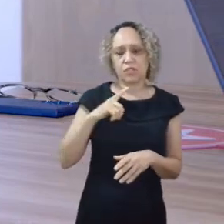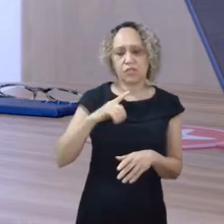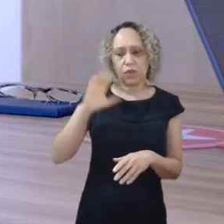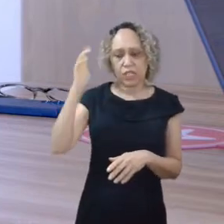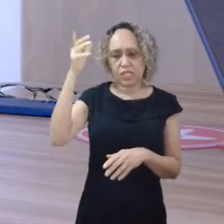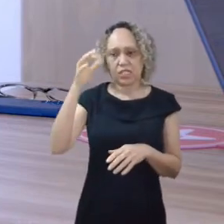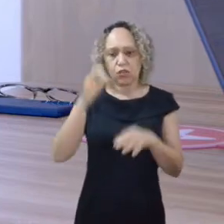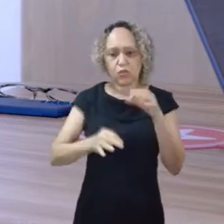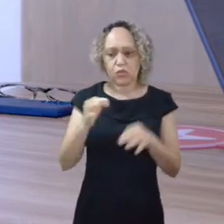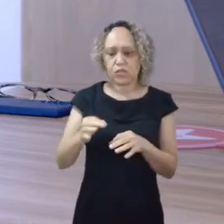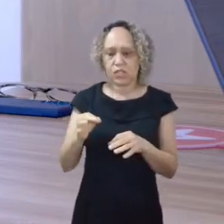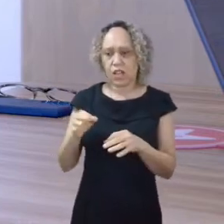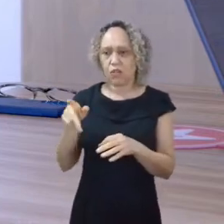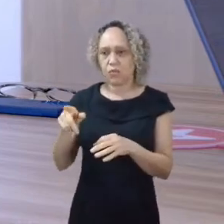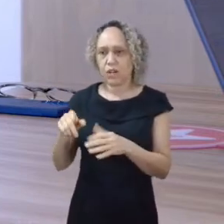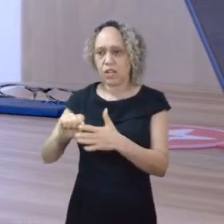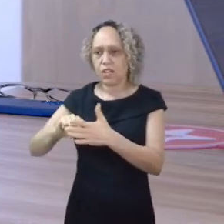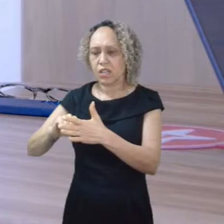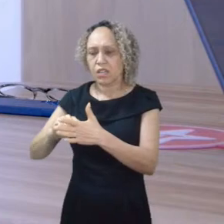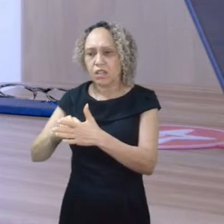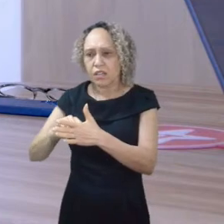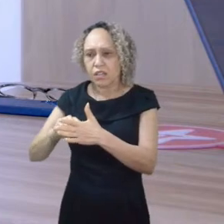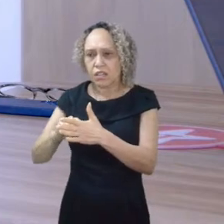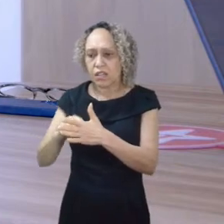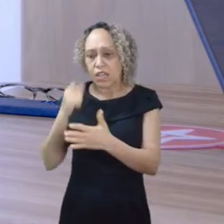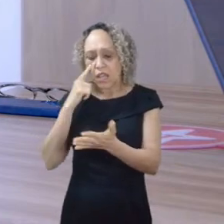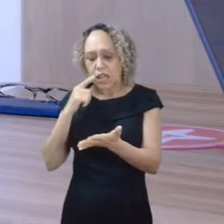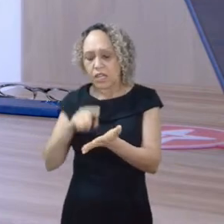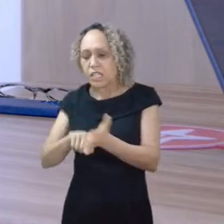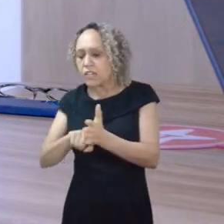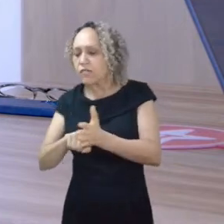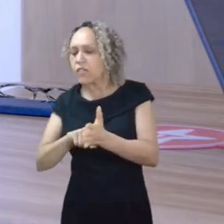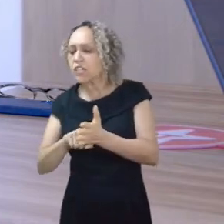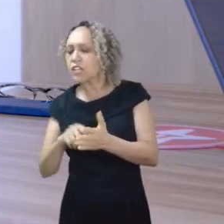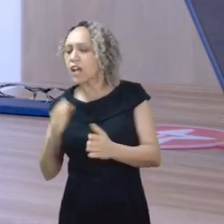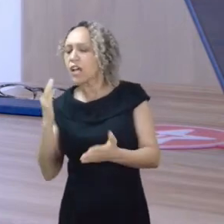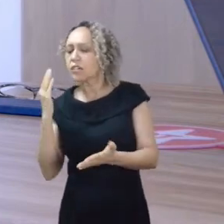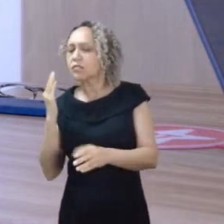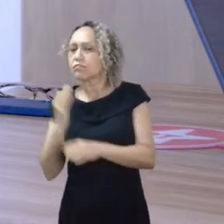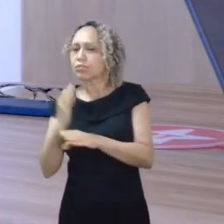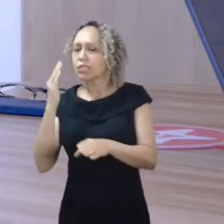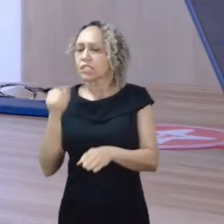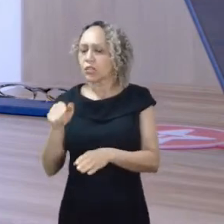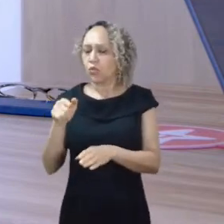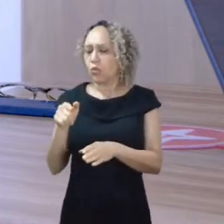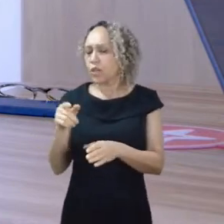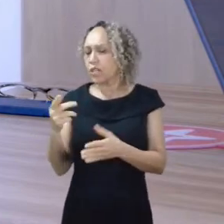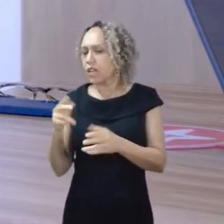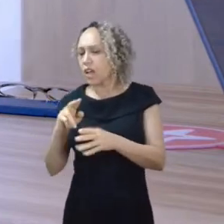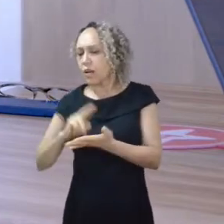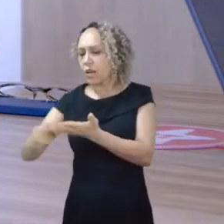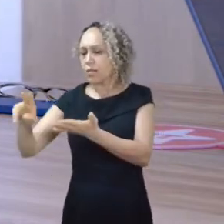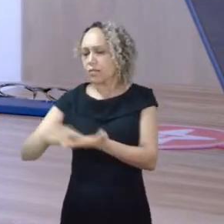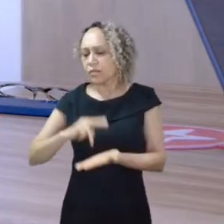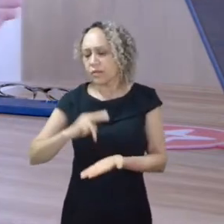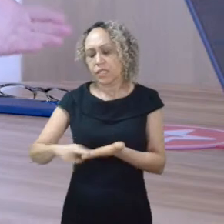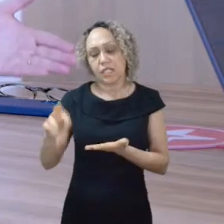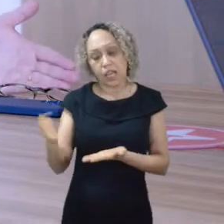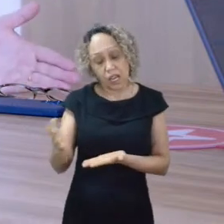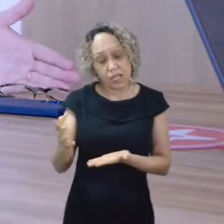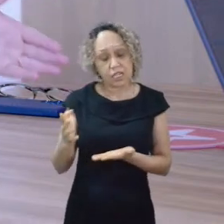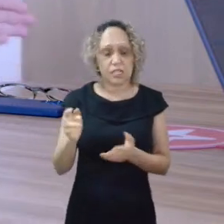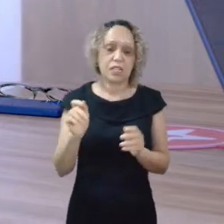Qual que é o problema disso? A decisão judicial que determina esse tipo de suspensão de plataforma, calcada